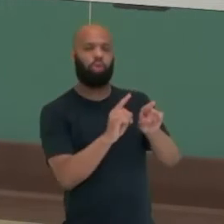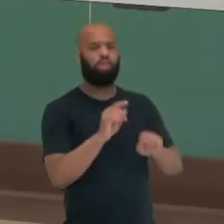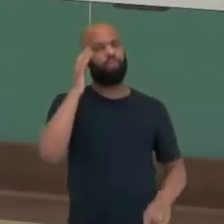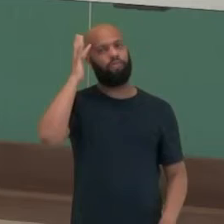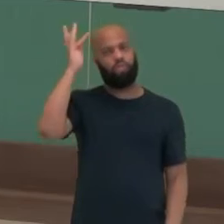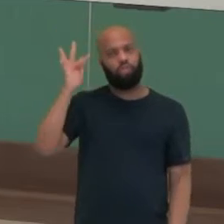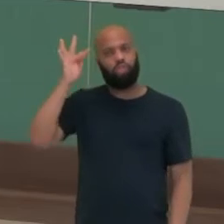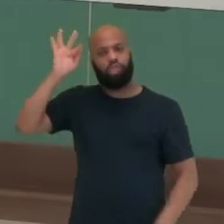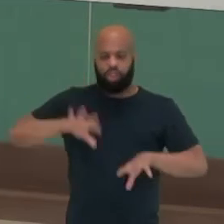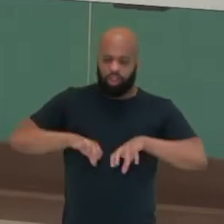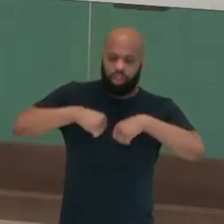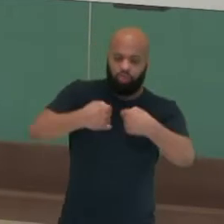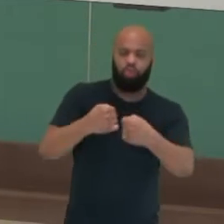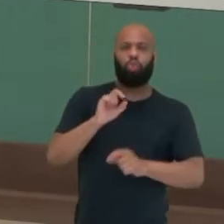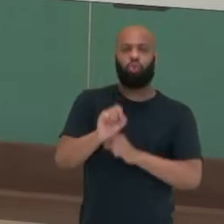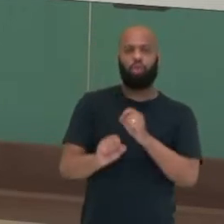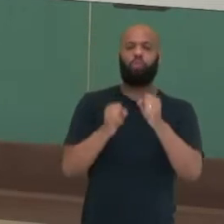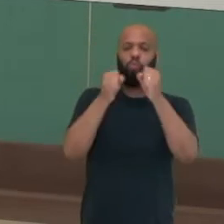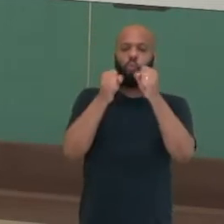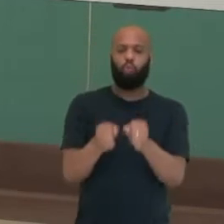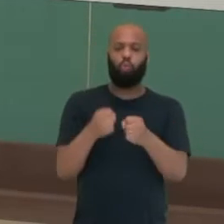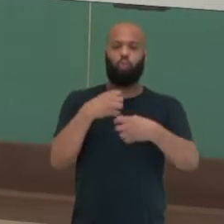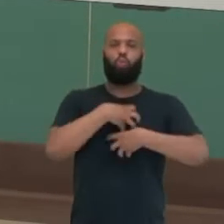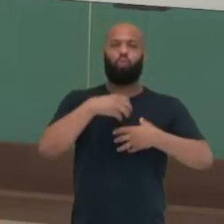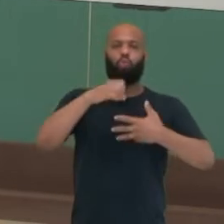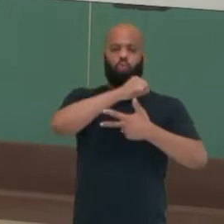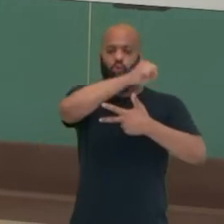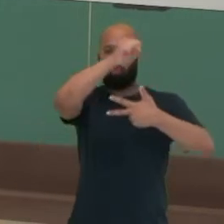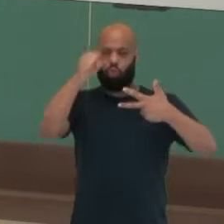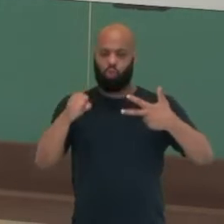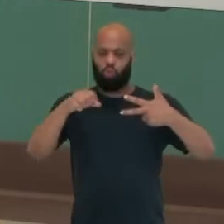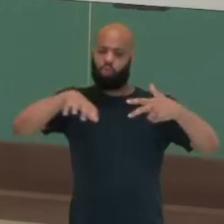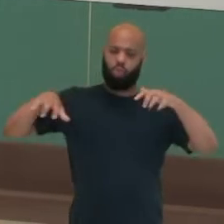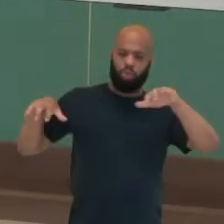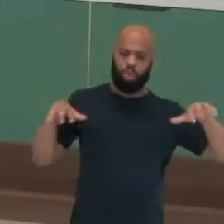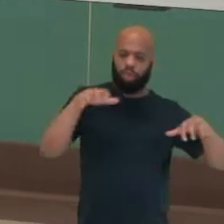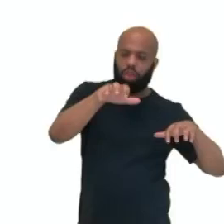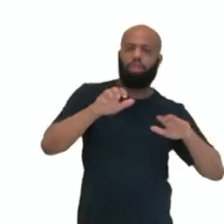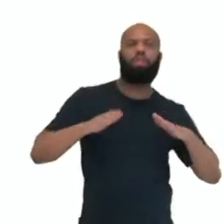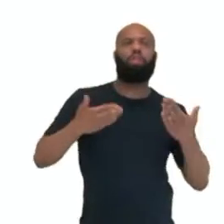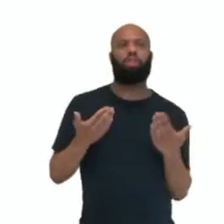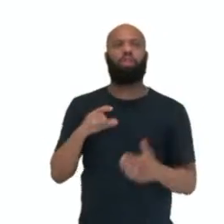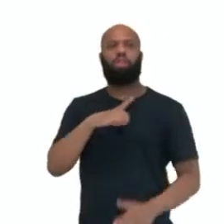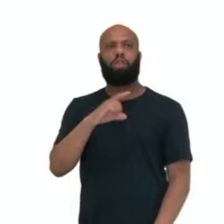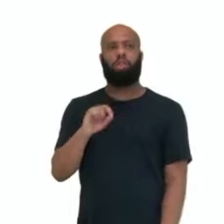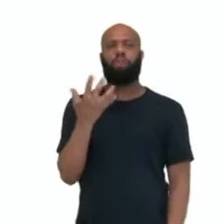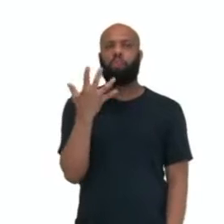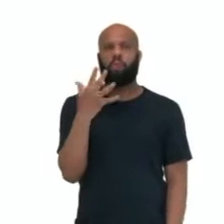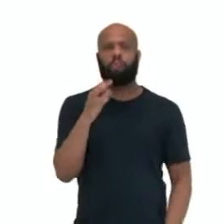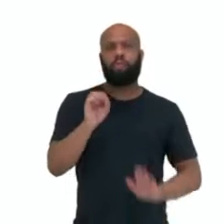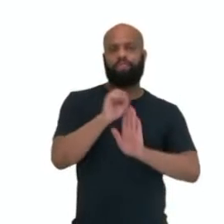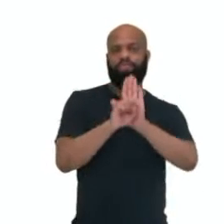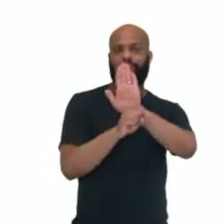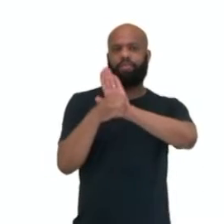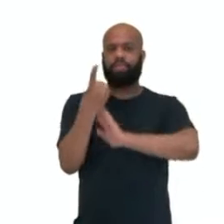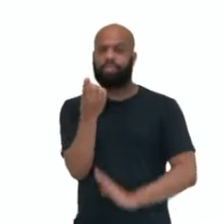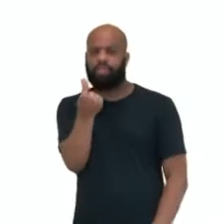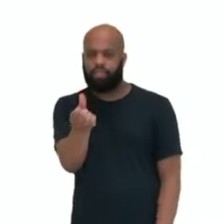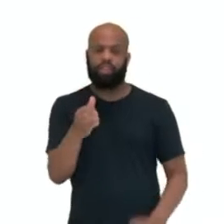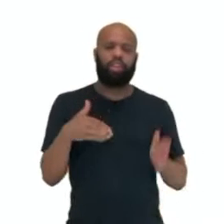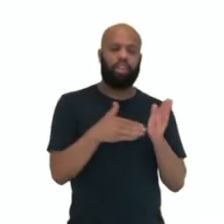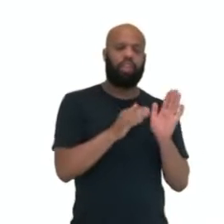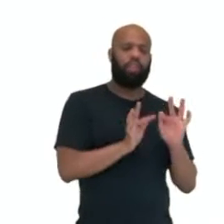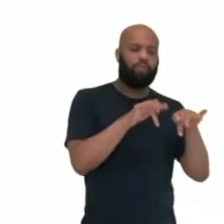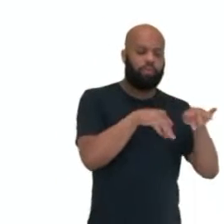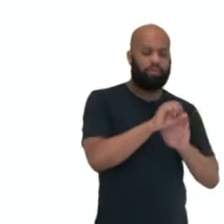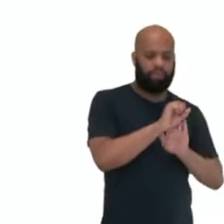que defende um poder descentralizado. Contextualizando, em meados do século XVI até o